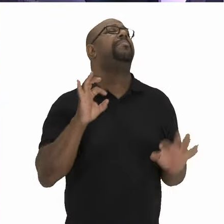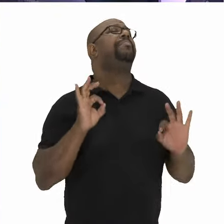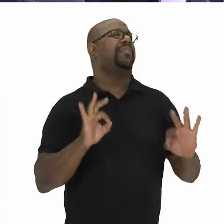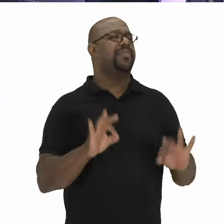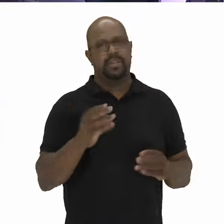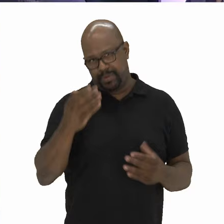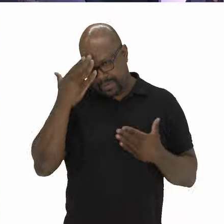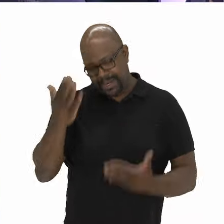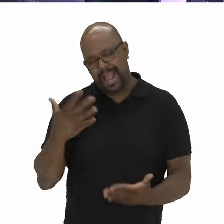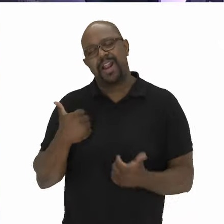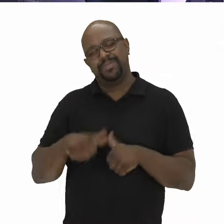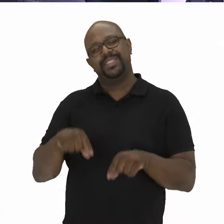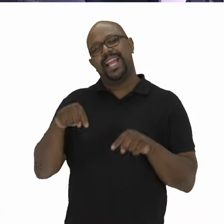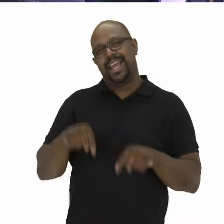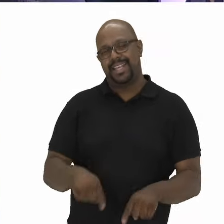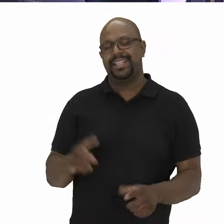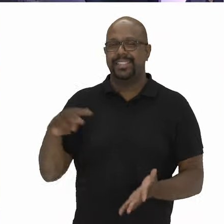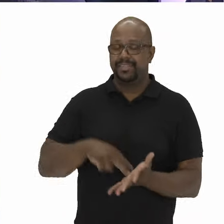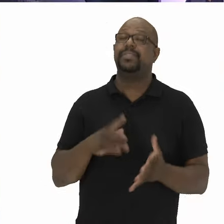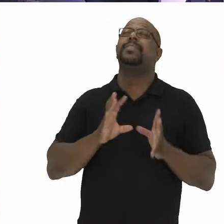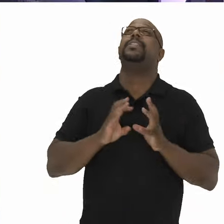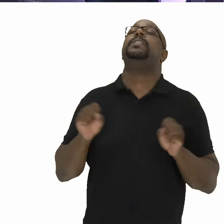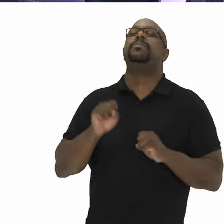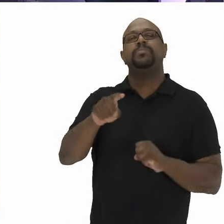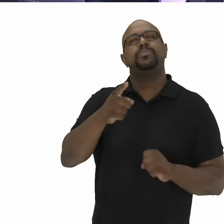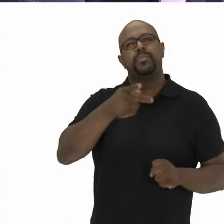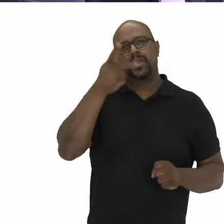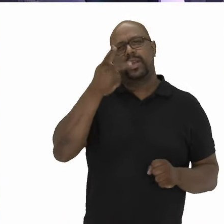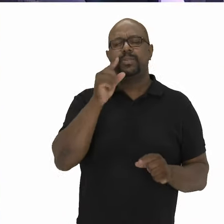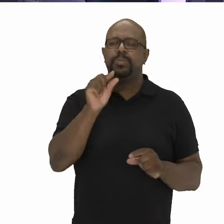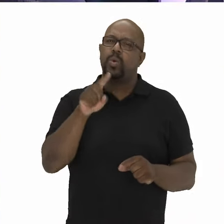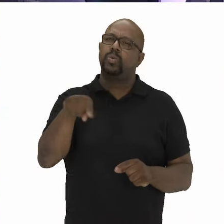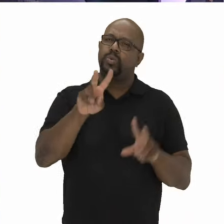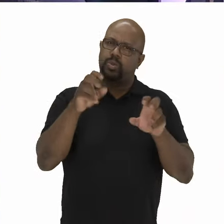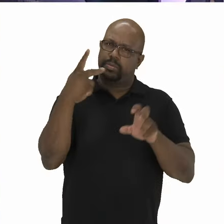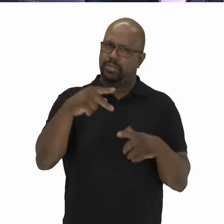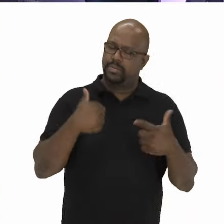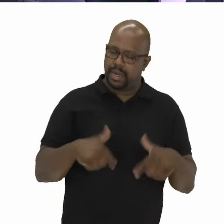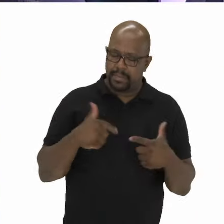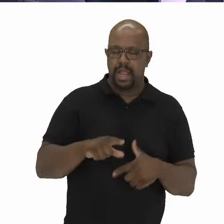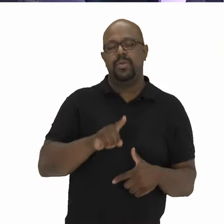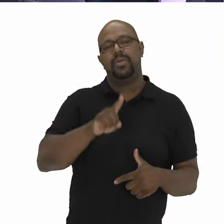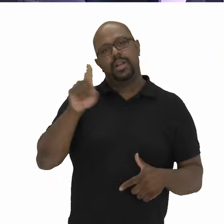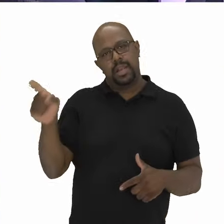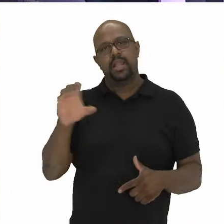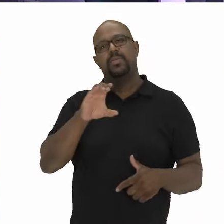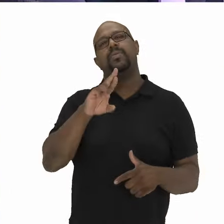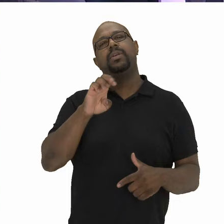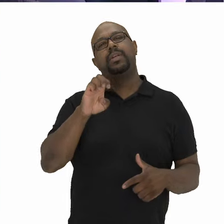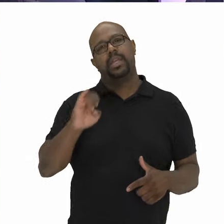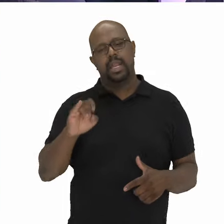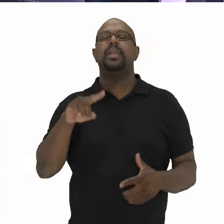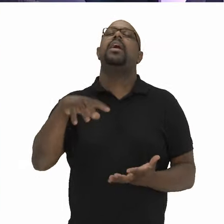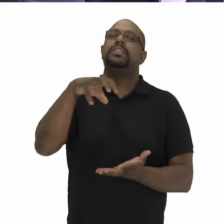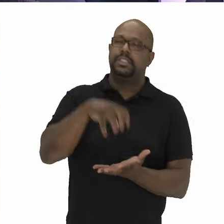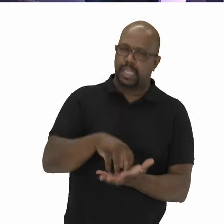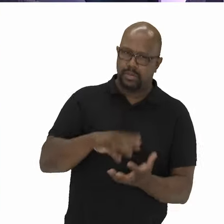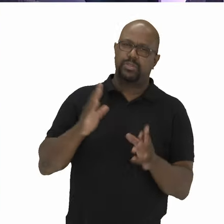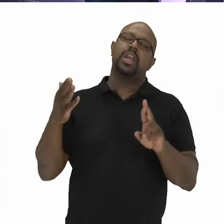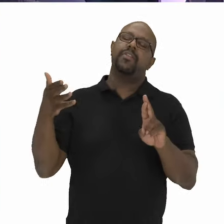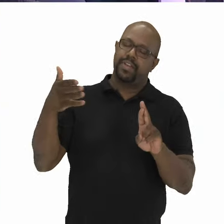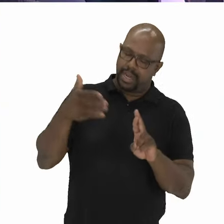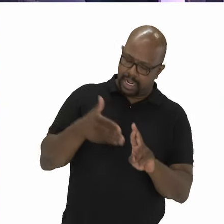perfeita Muito obrigada por aqui eu adoraria que você falasse um pouco do teu trabalho lá no no Cre